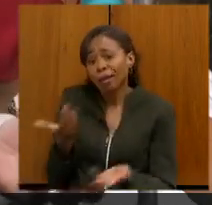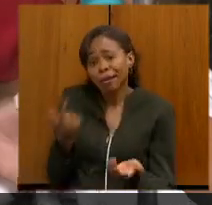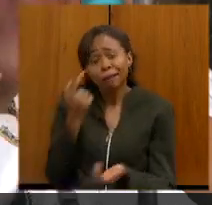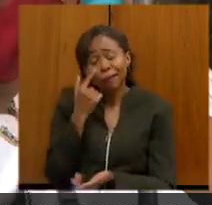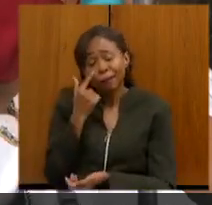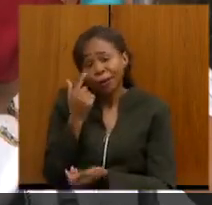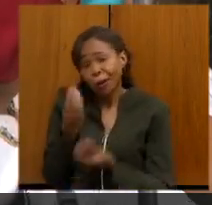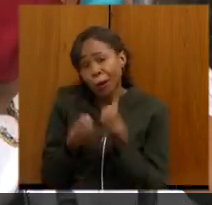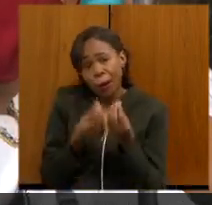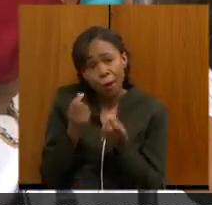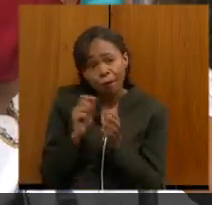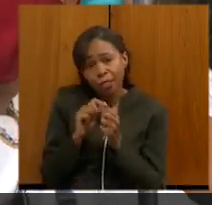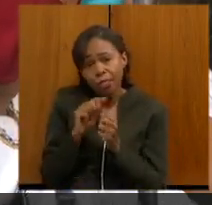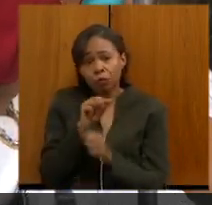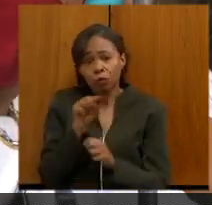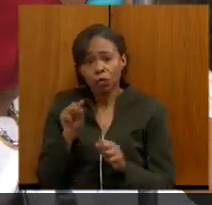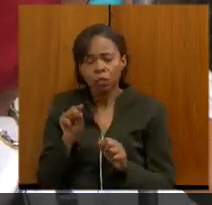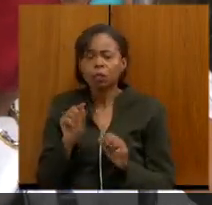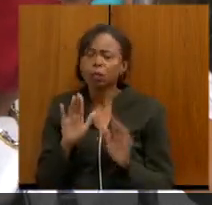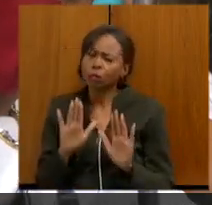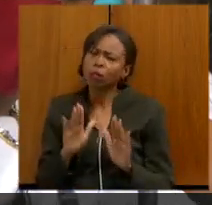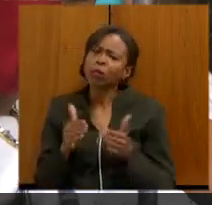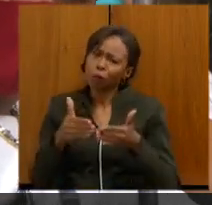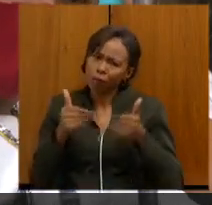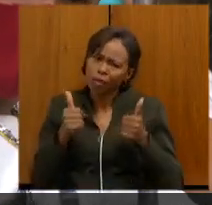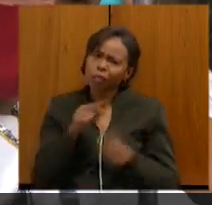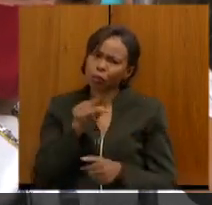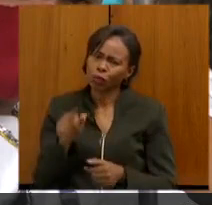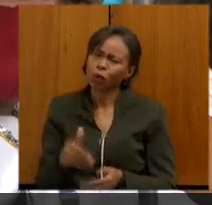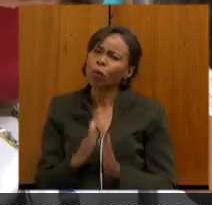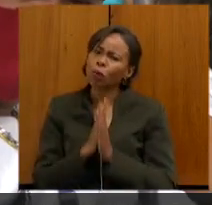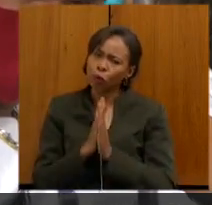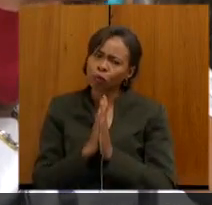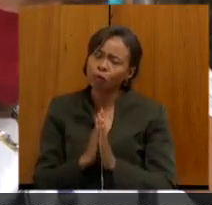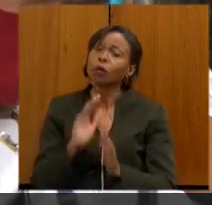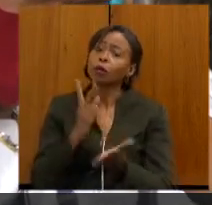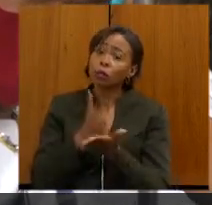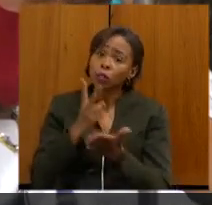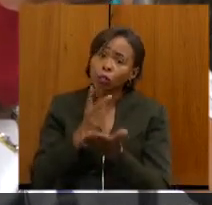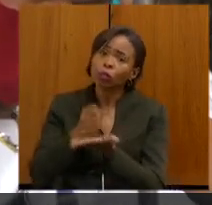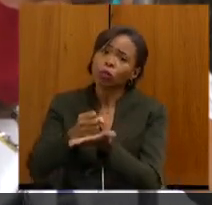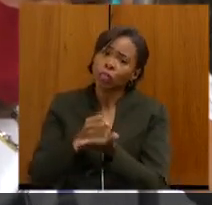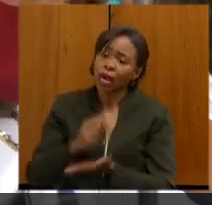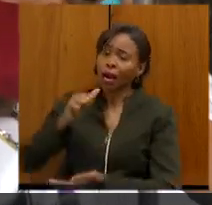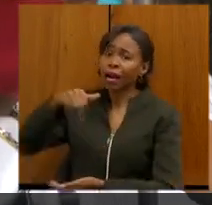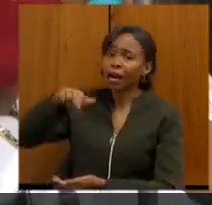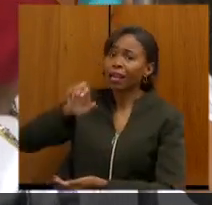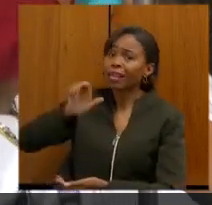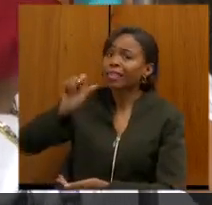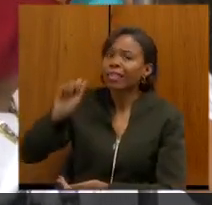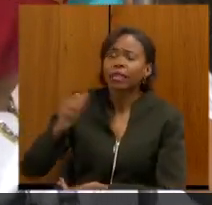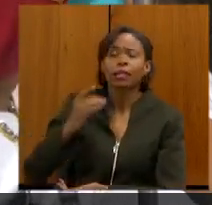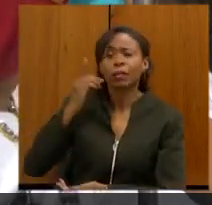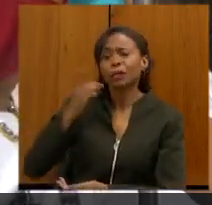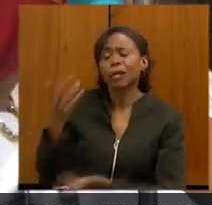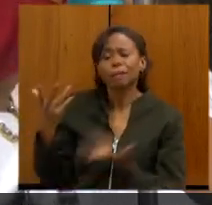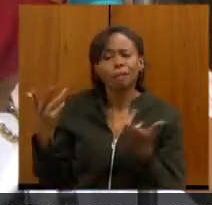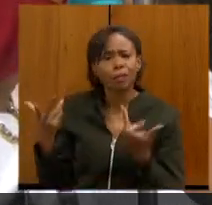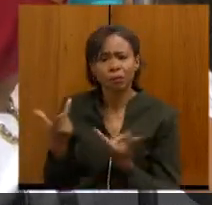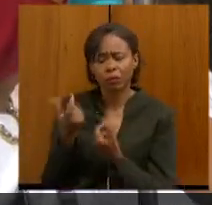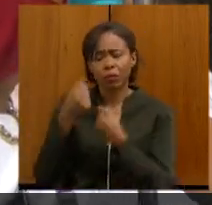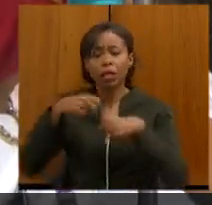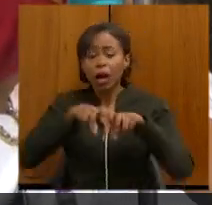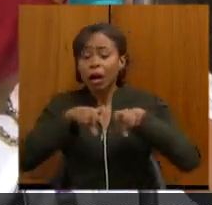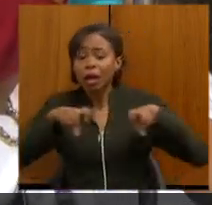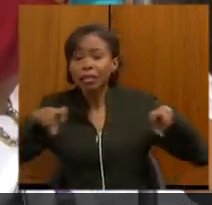por vocês por isso que eu peço a vocês por favor continue nos ajudando Andreia a pessoa maravilhosa a